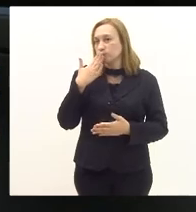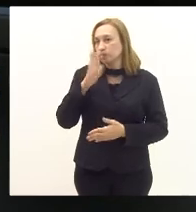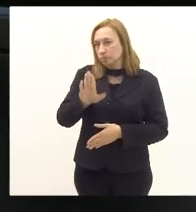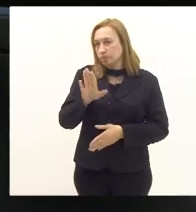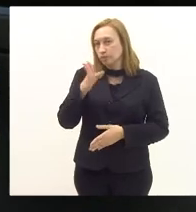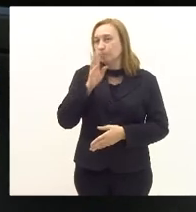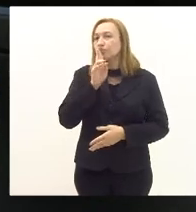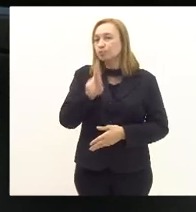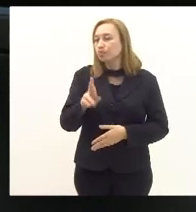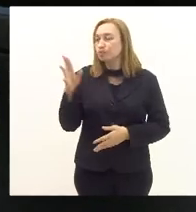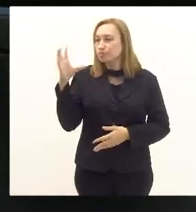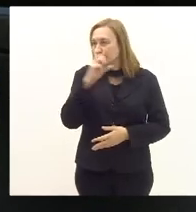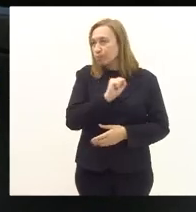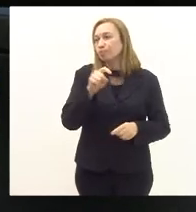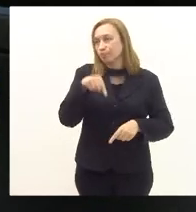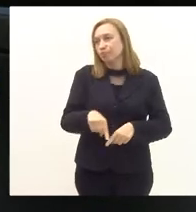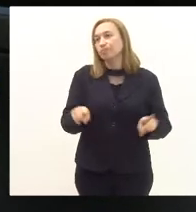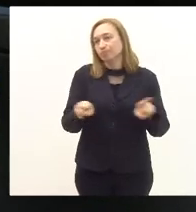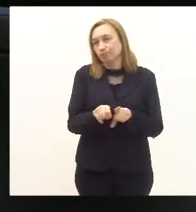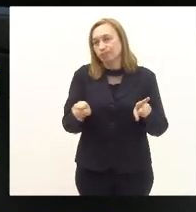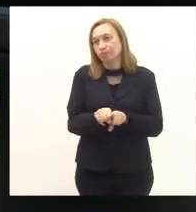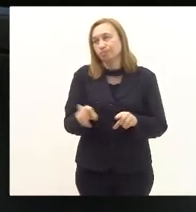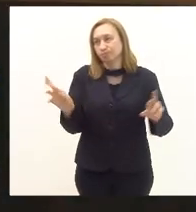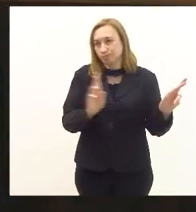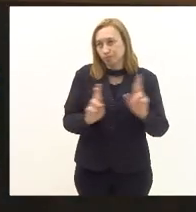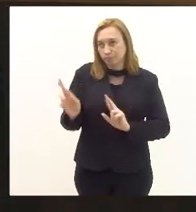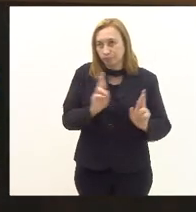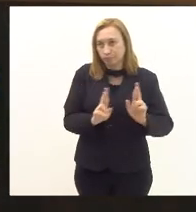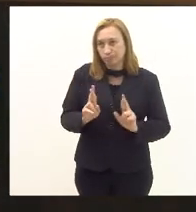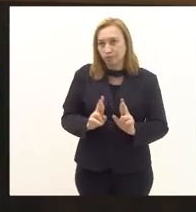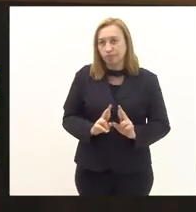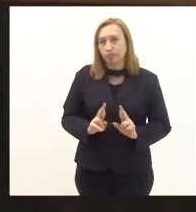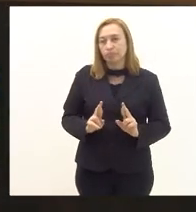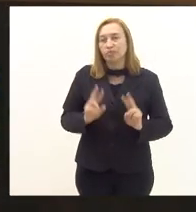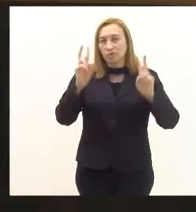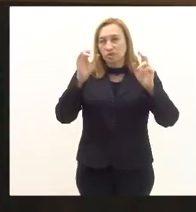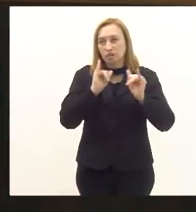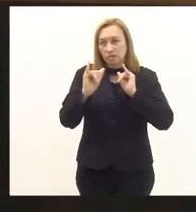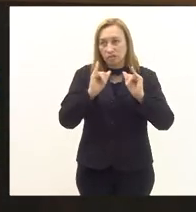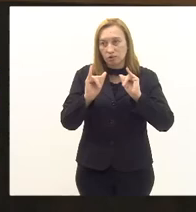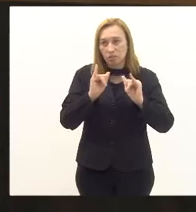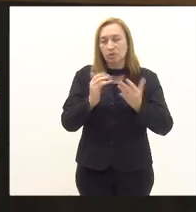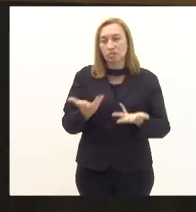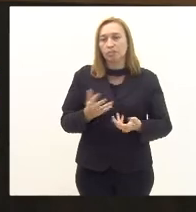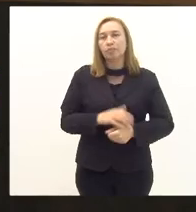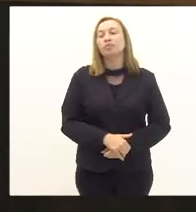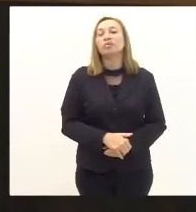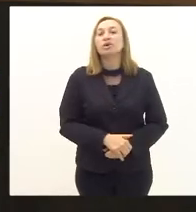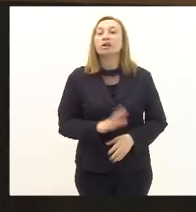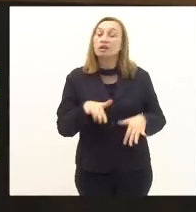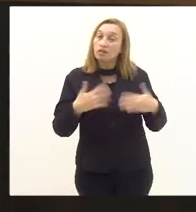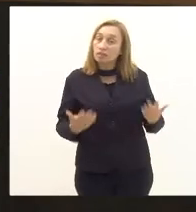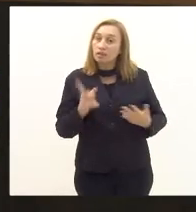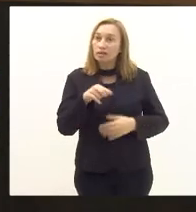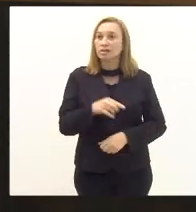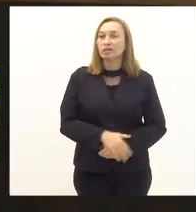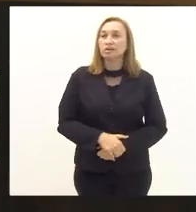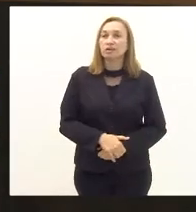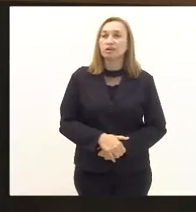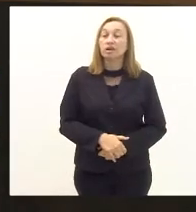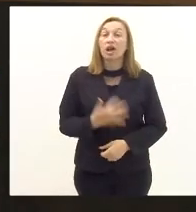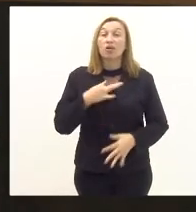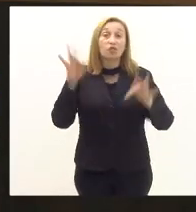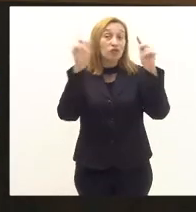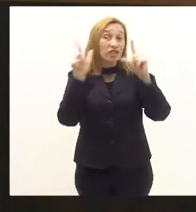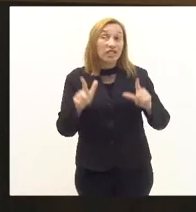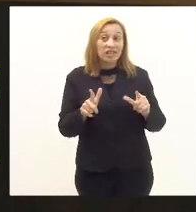uma resposta aqui também em relação a esse dado aqui, né? Então é isso, gente. Eu estou muito